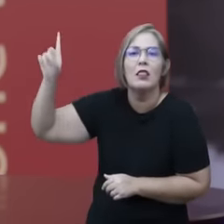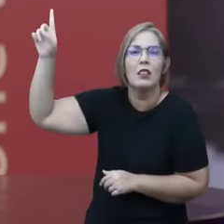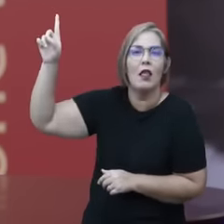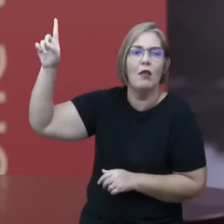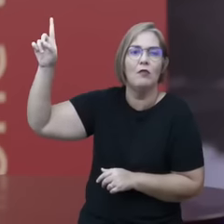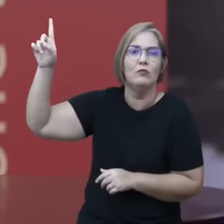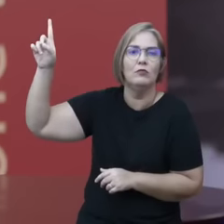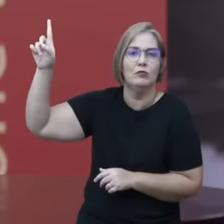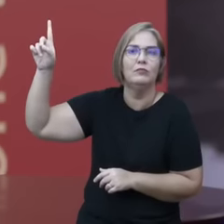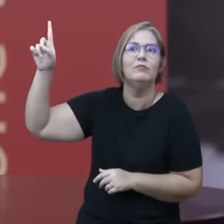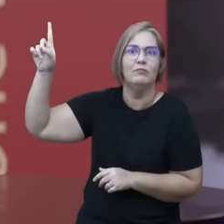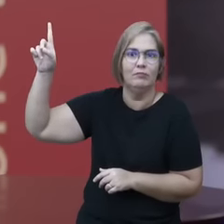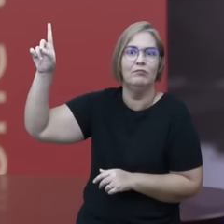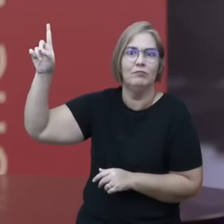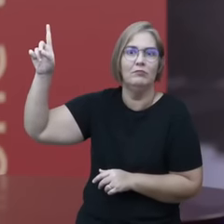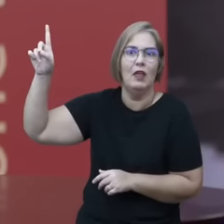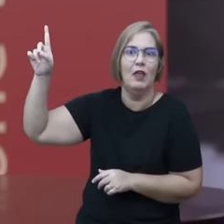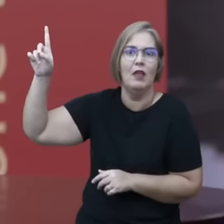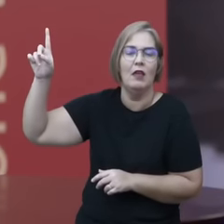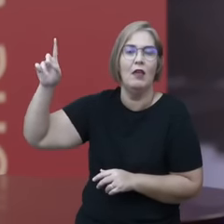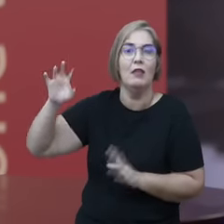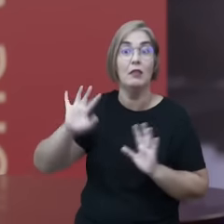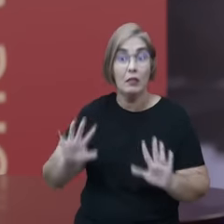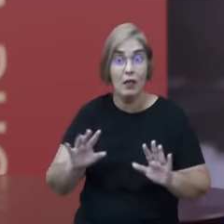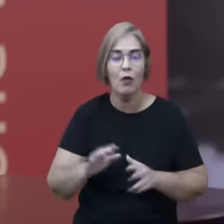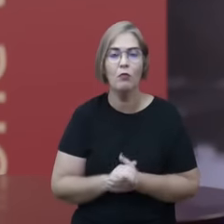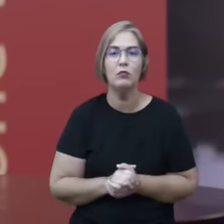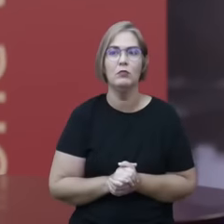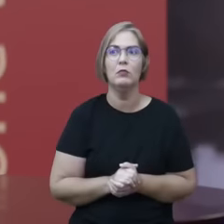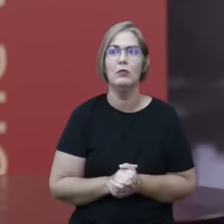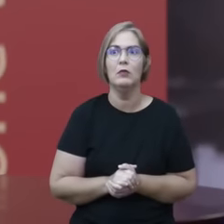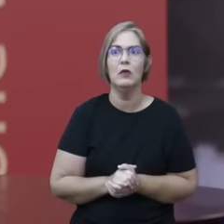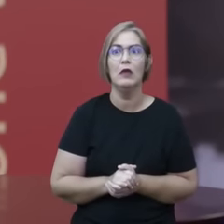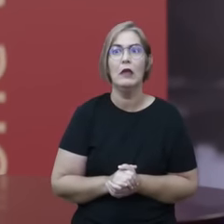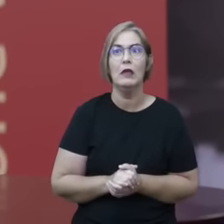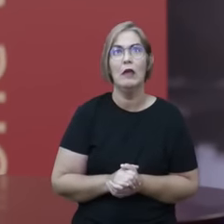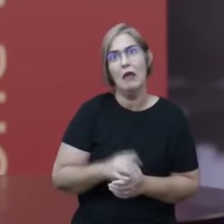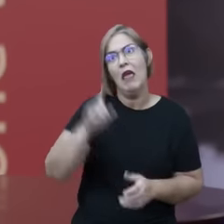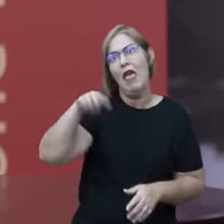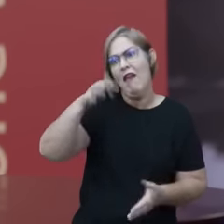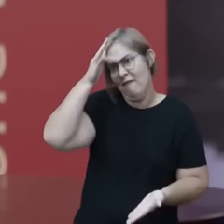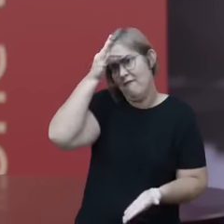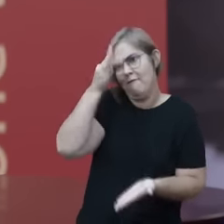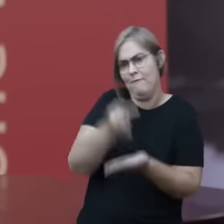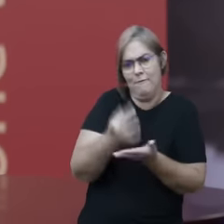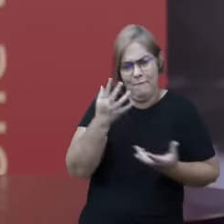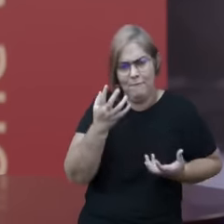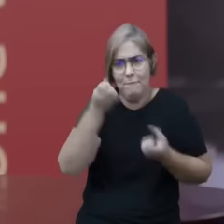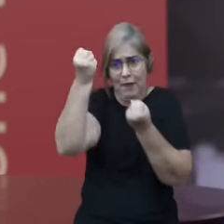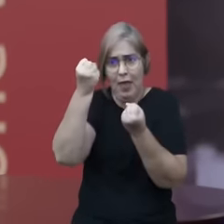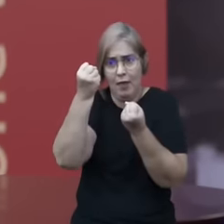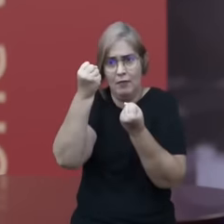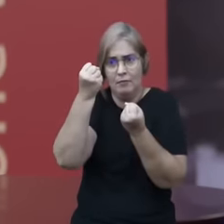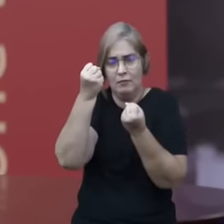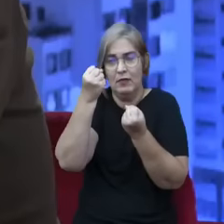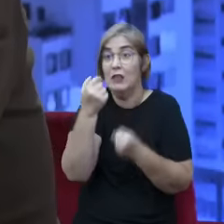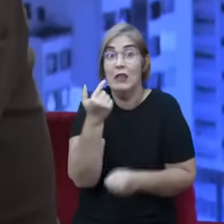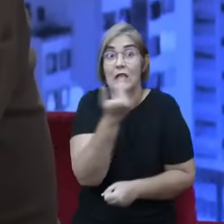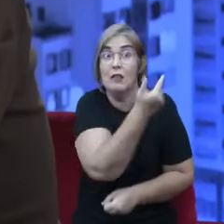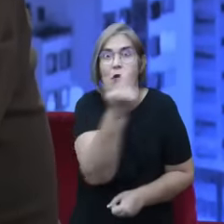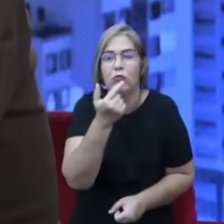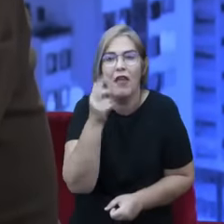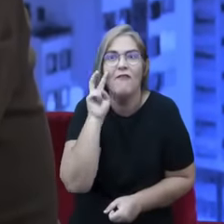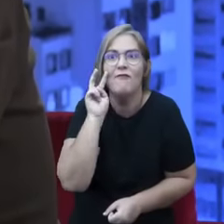planifica a vida humana desse sentido. Então, mesmo sendo a fé um salto no escuro, este